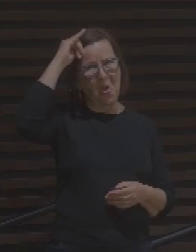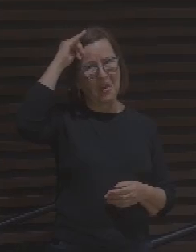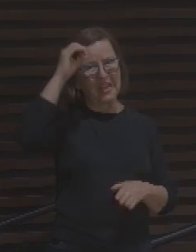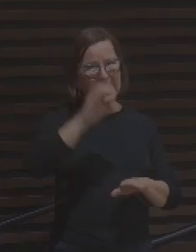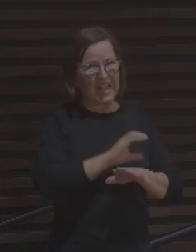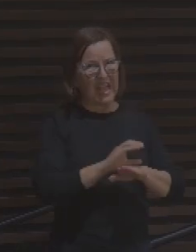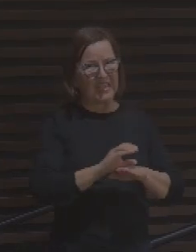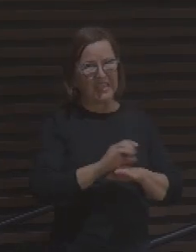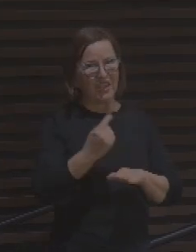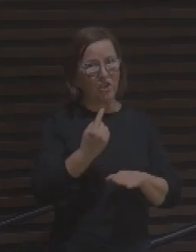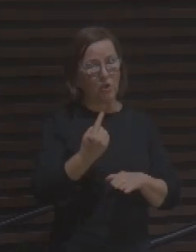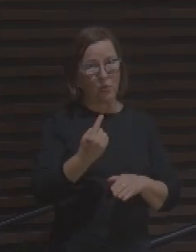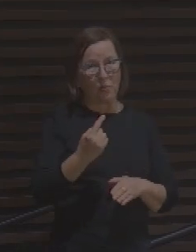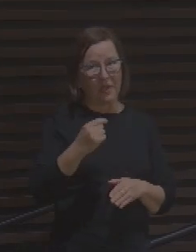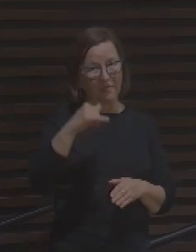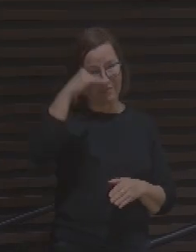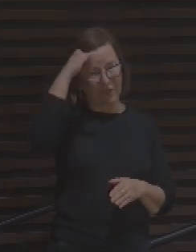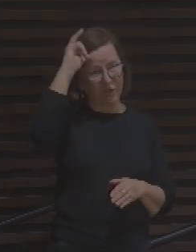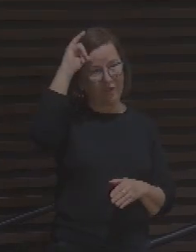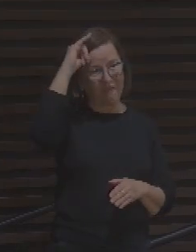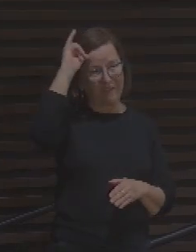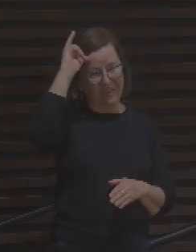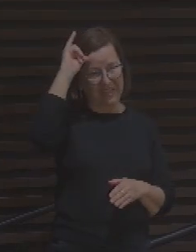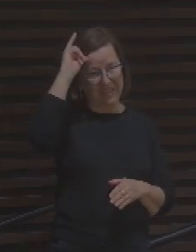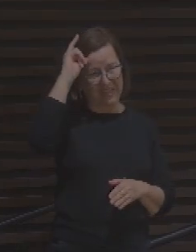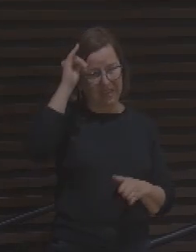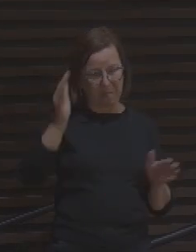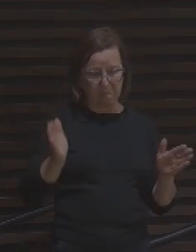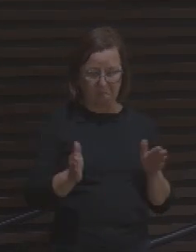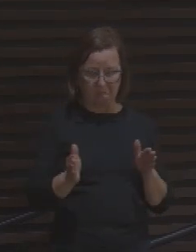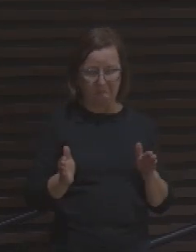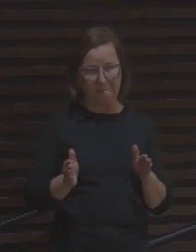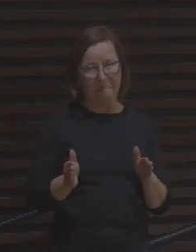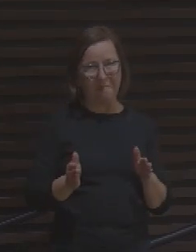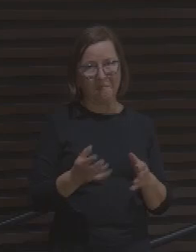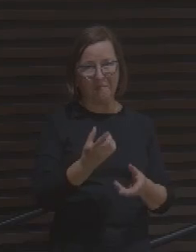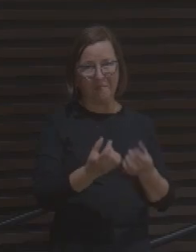e a cinza de uma novilha